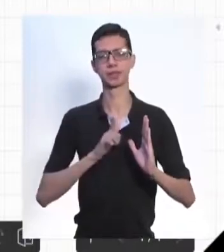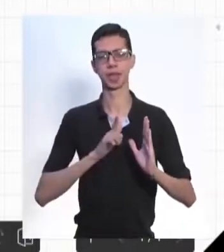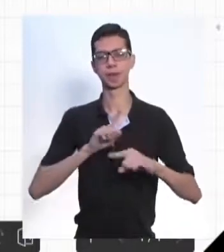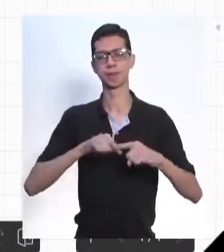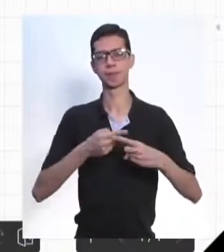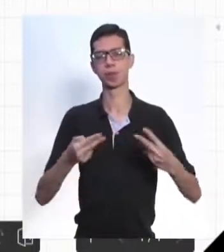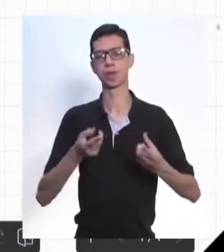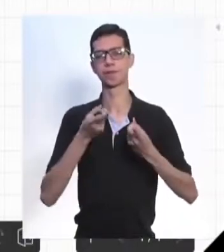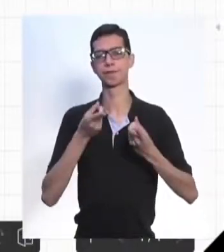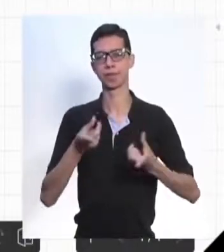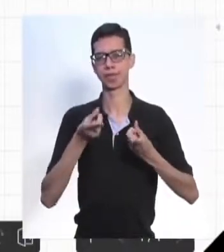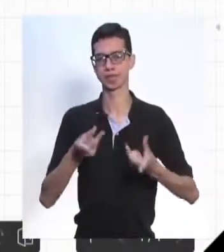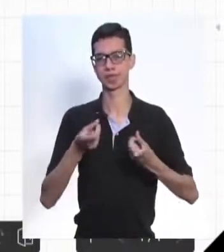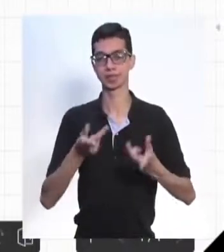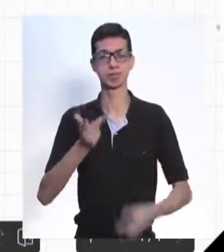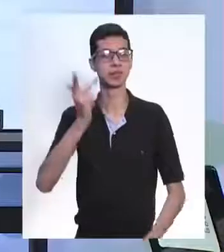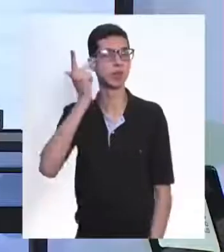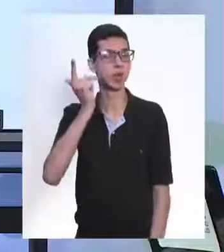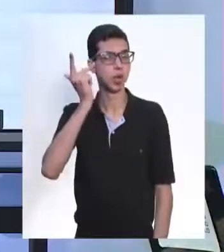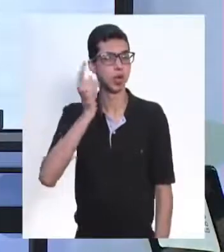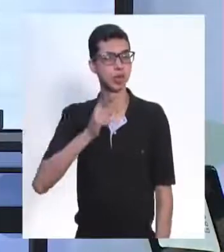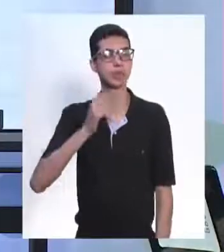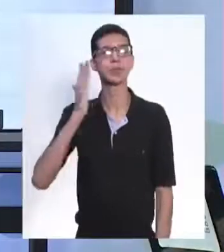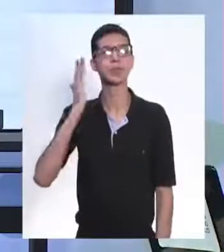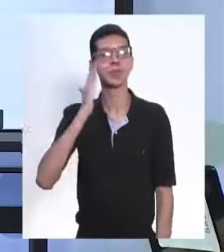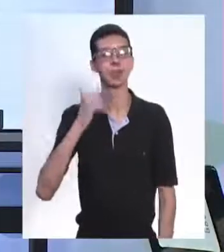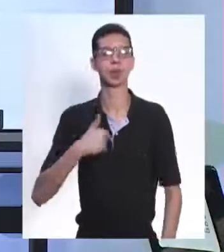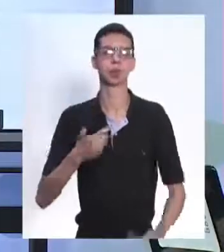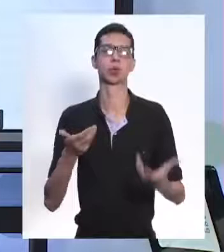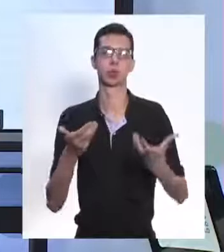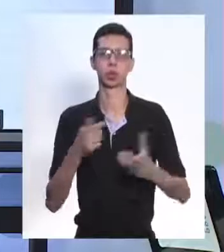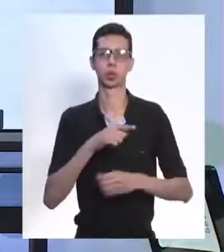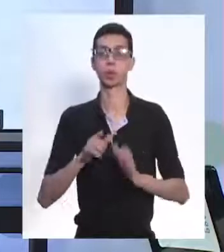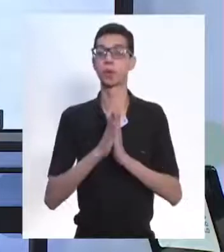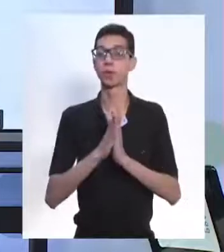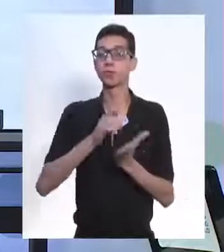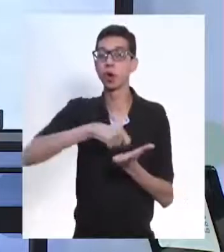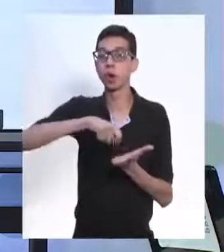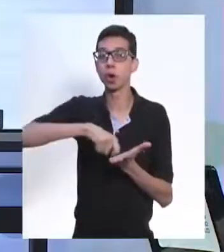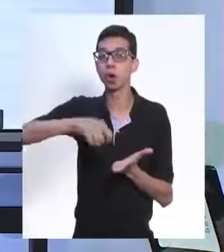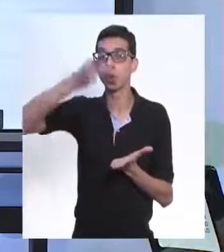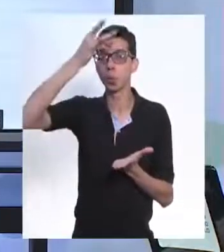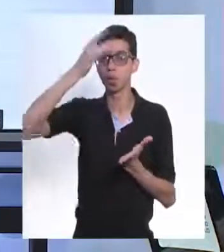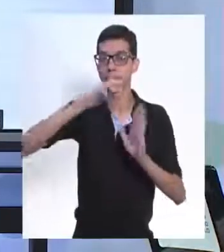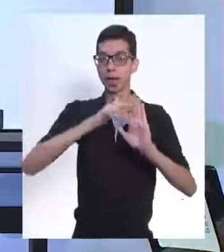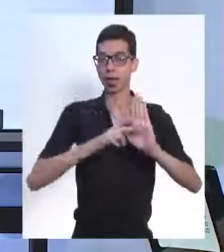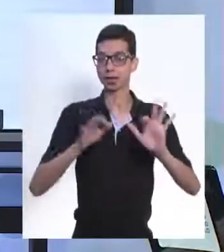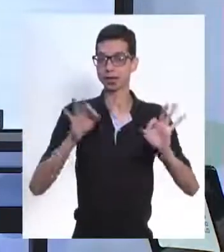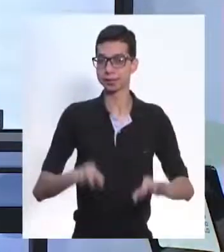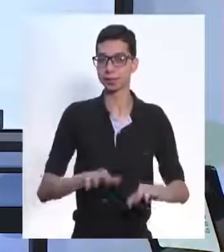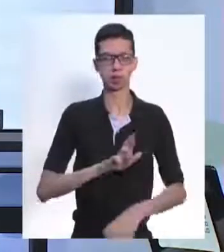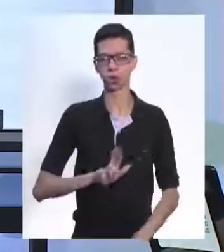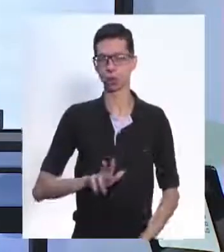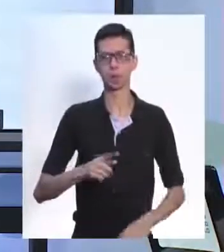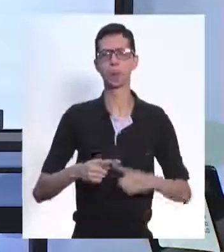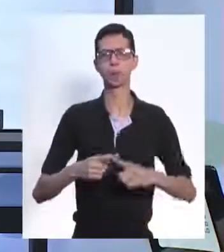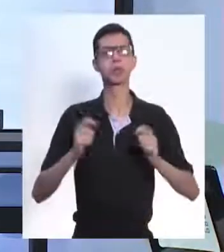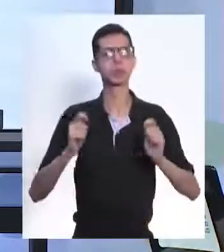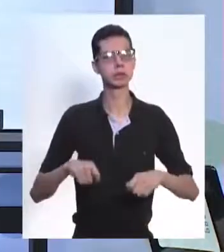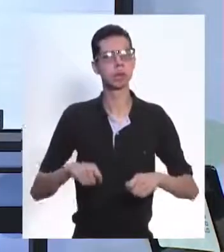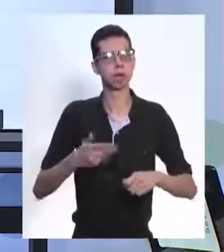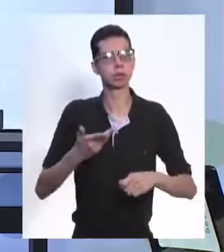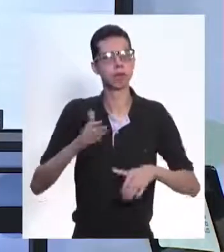É muito comum, e eu quero que vocês, se vocês puderem anotar, não é uma regra específica, porque vocês podem ver de uma outra